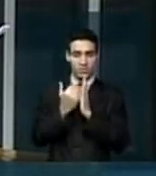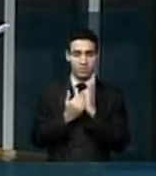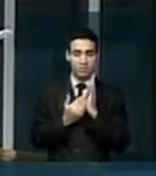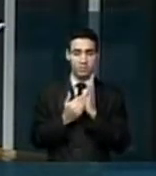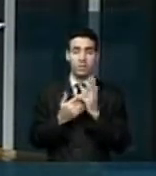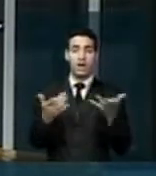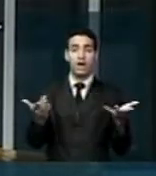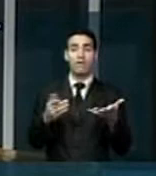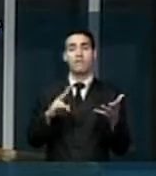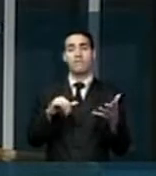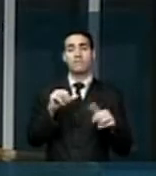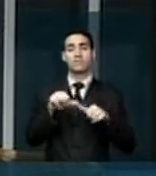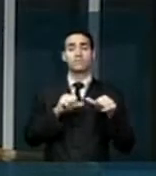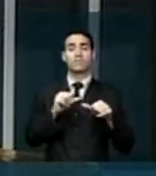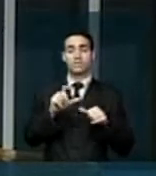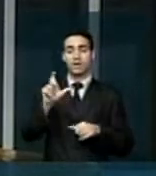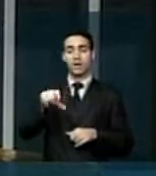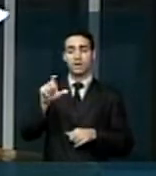dado um cartão